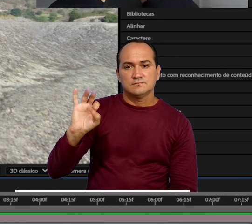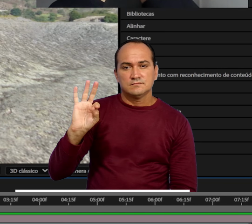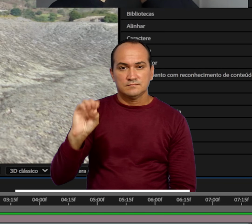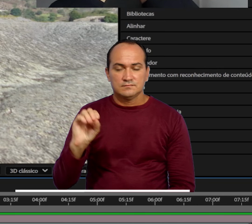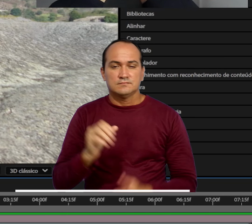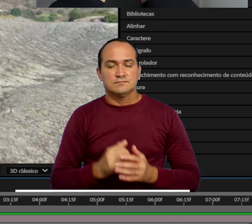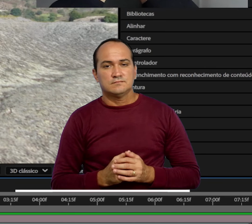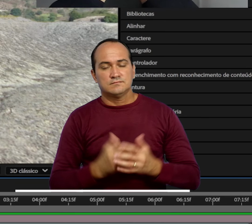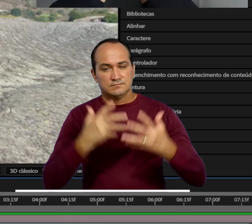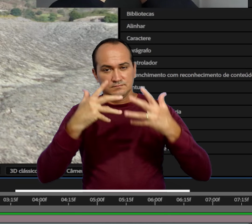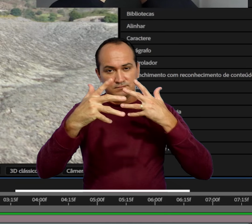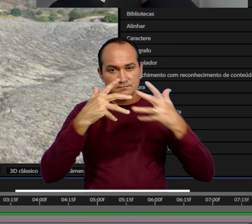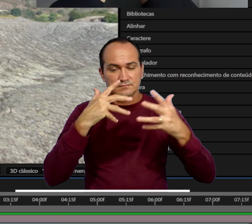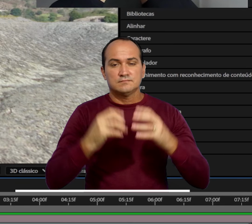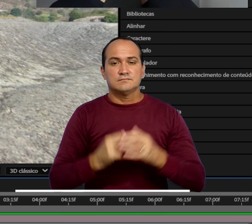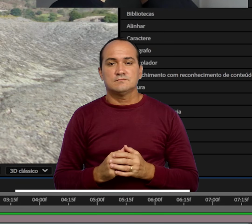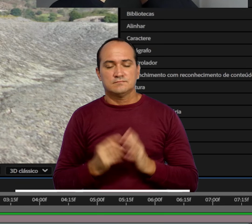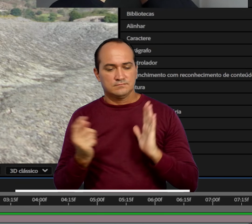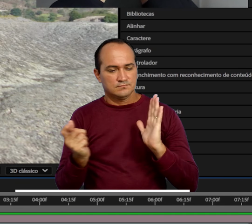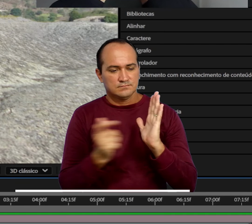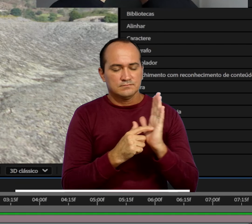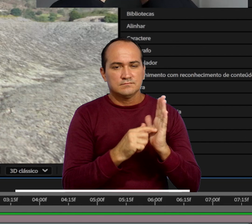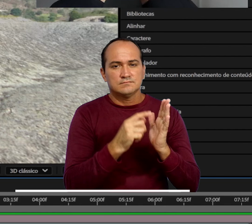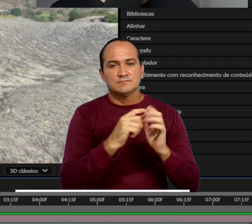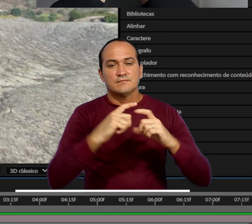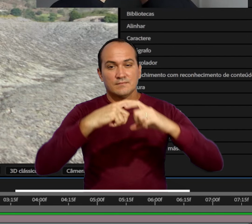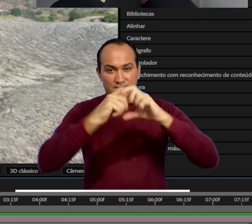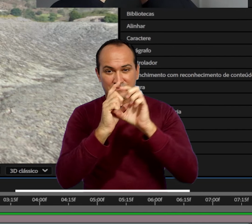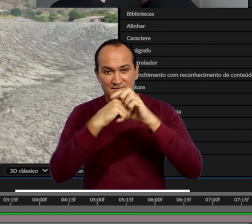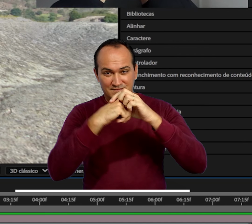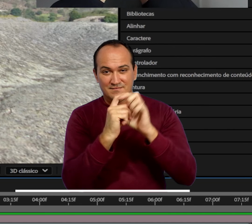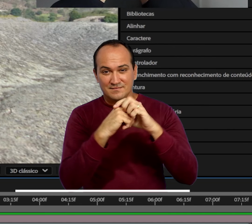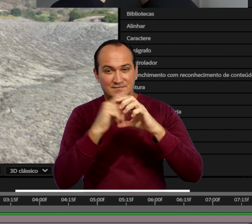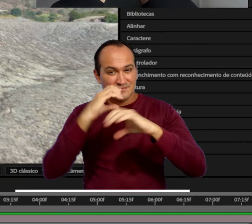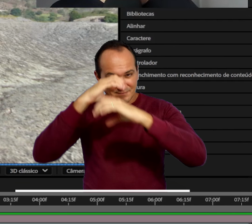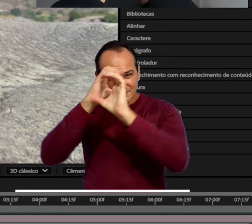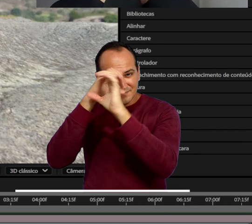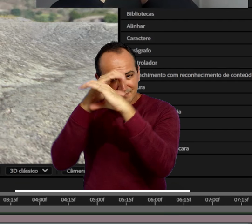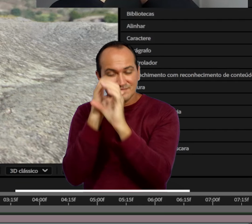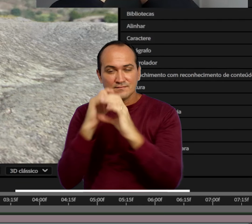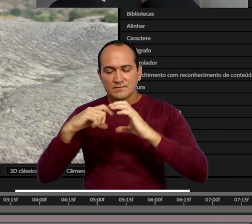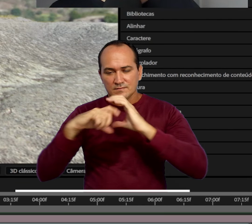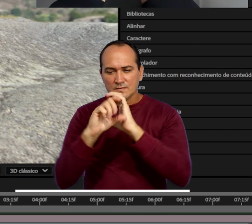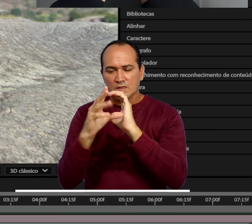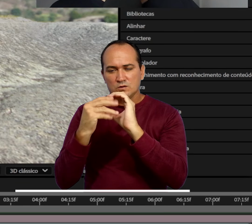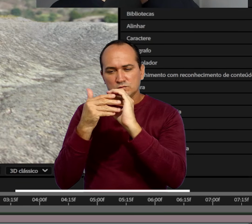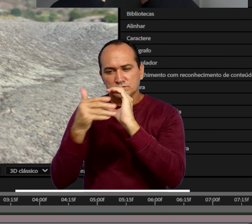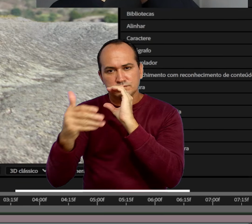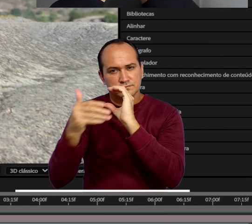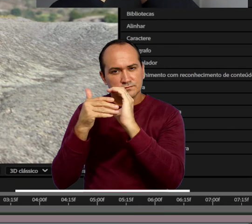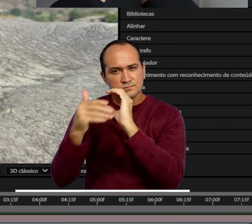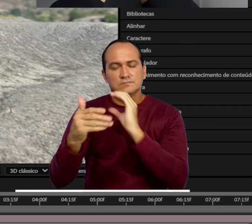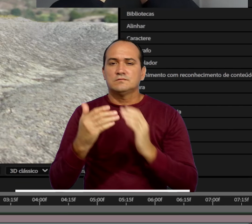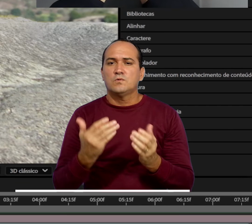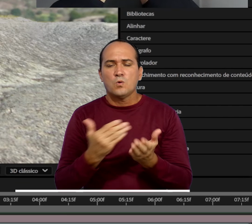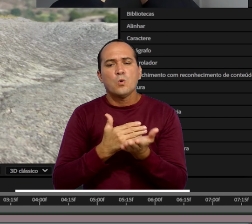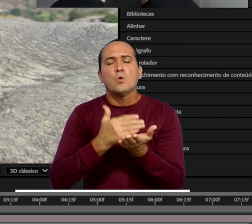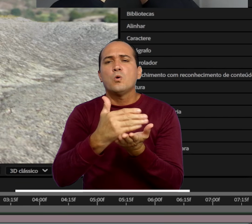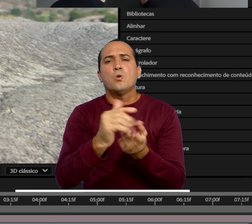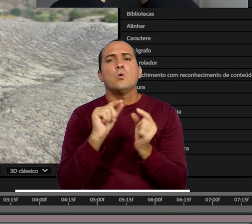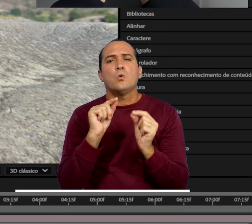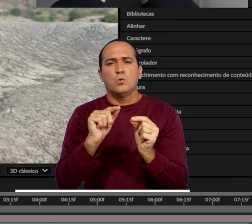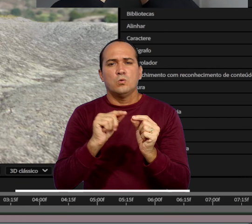vou aqui em desfoque, nitidez e vou aplicar um desfoque de lente de câmera. Tá? Então vai funcionar basicamente assim. Eu